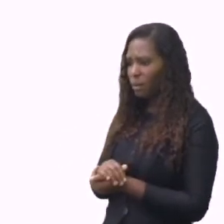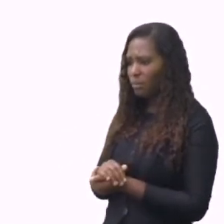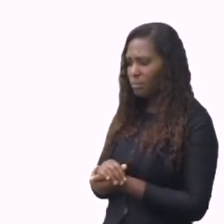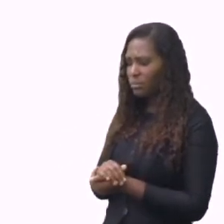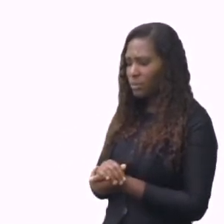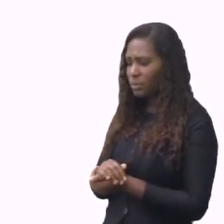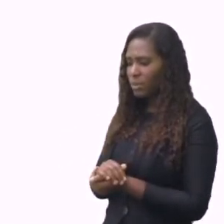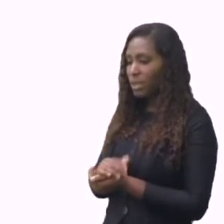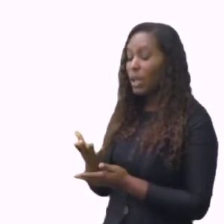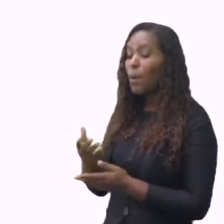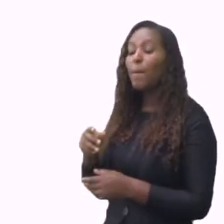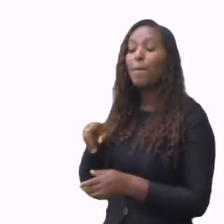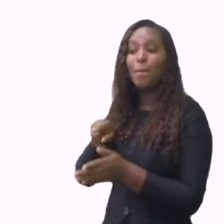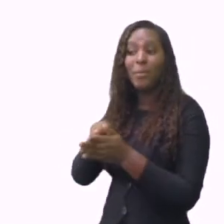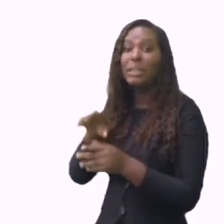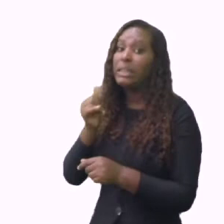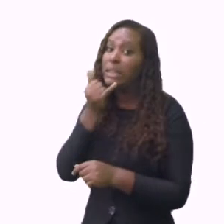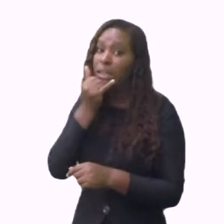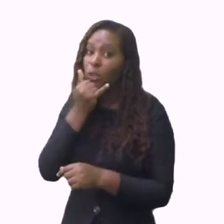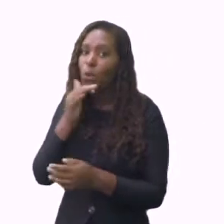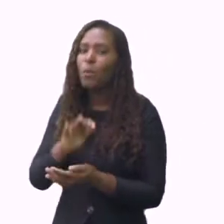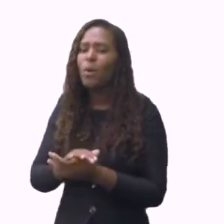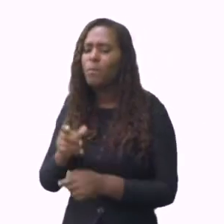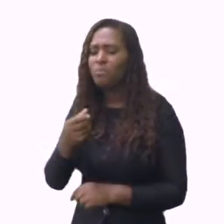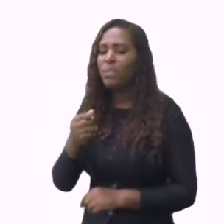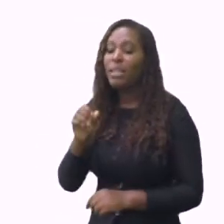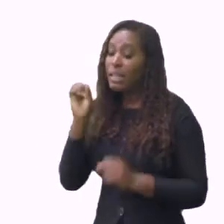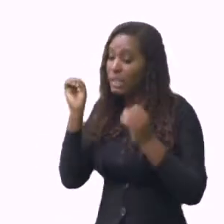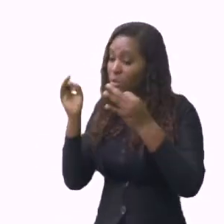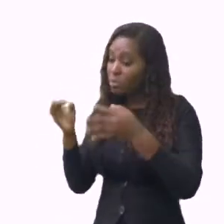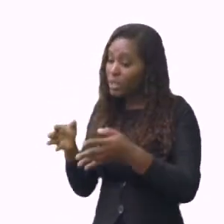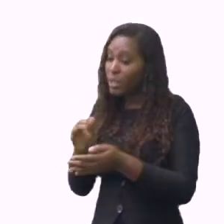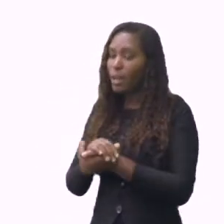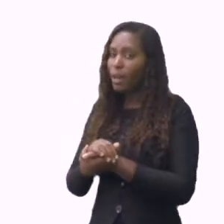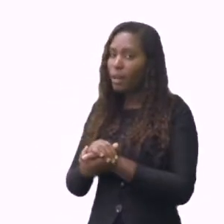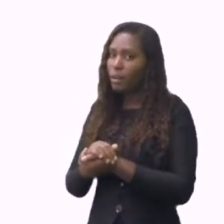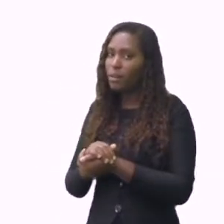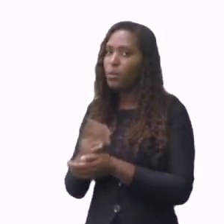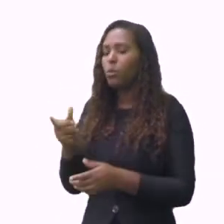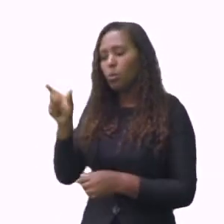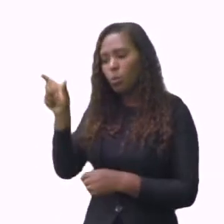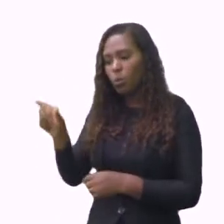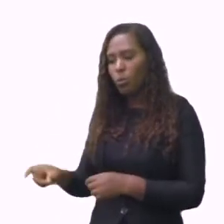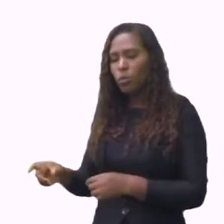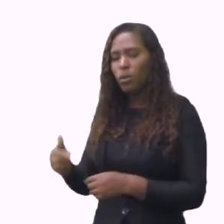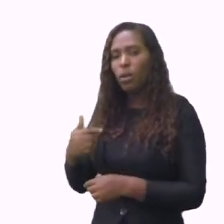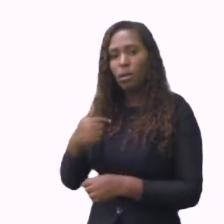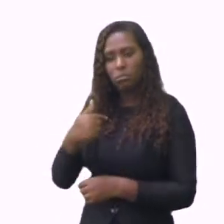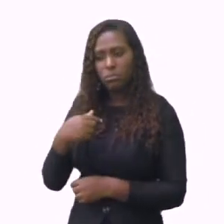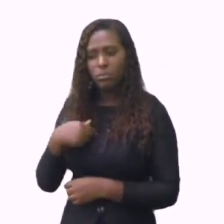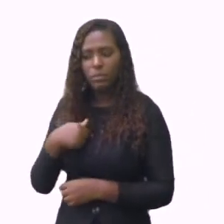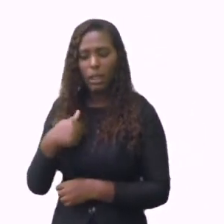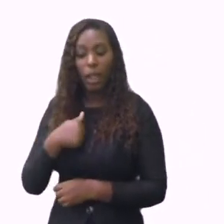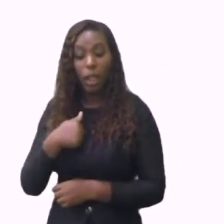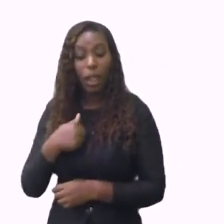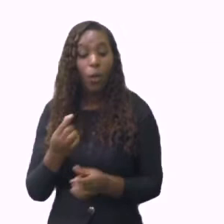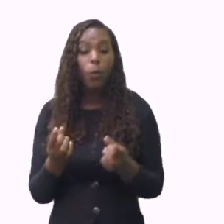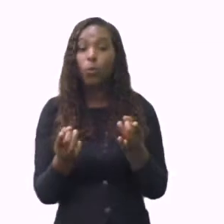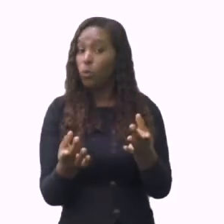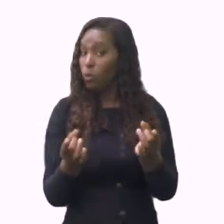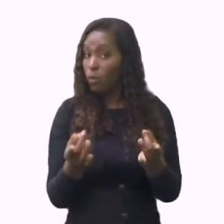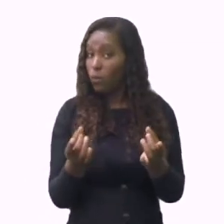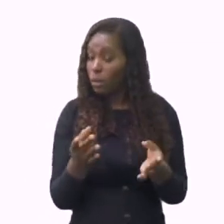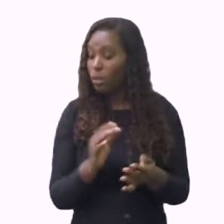com venda, que ela está vendendo alguma coisa para o filho ou esperar um momento, ou, né, ela está explicando